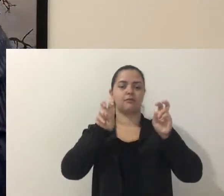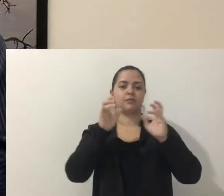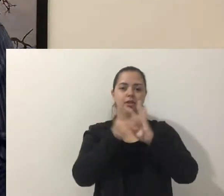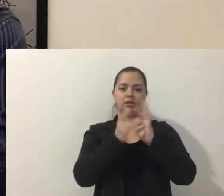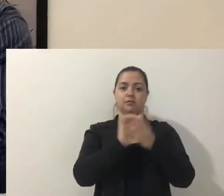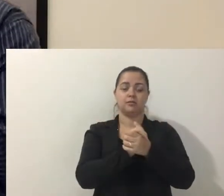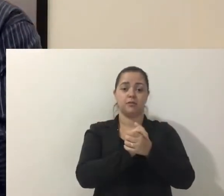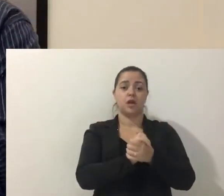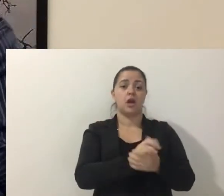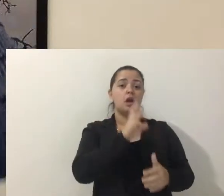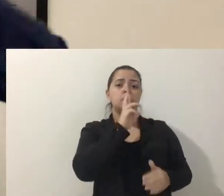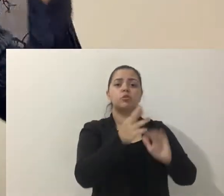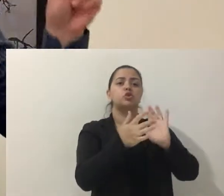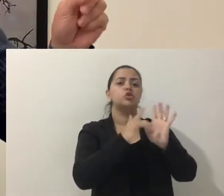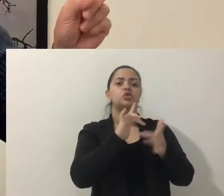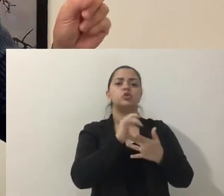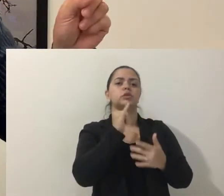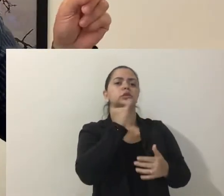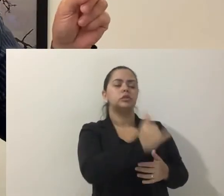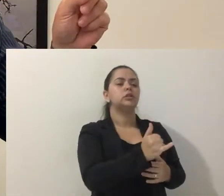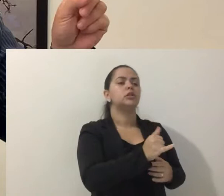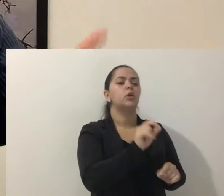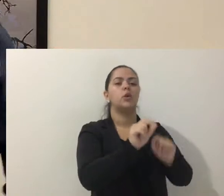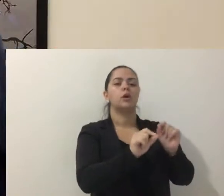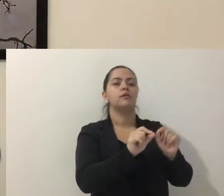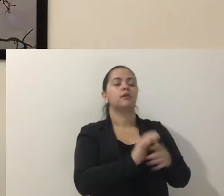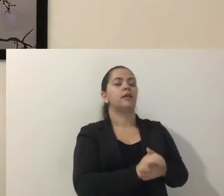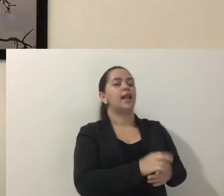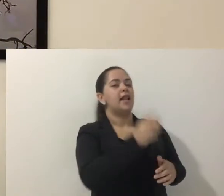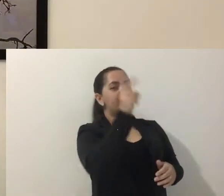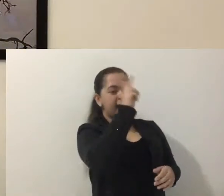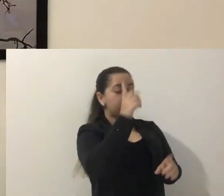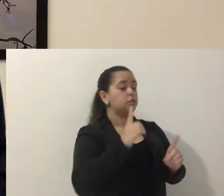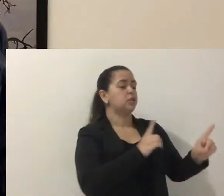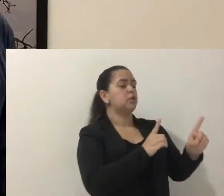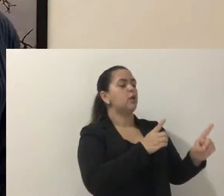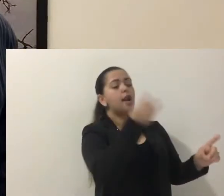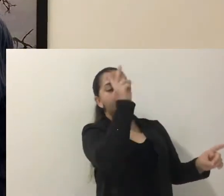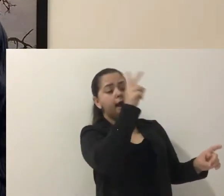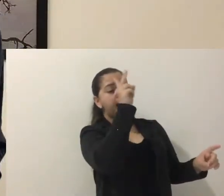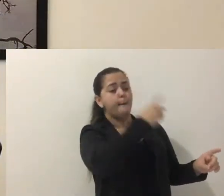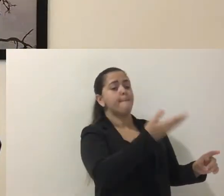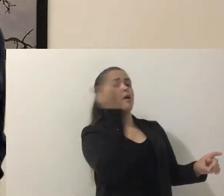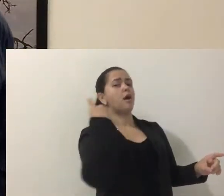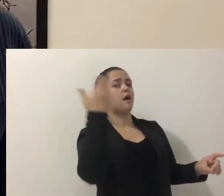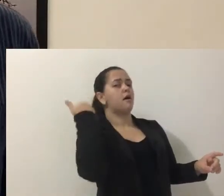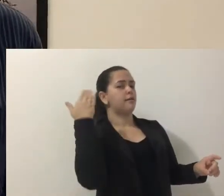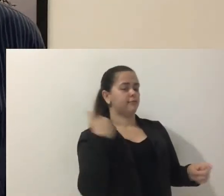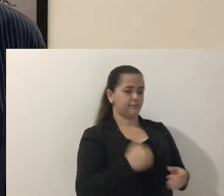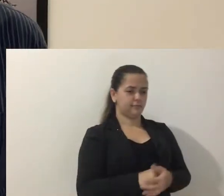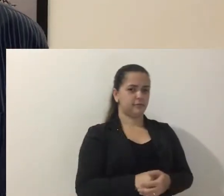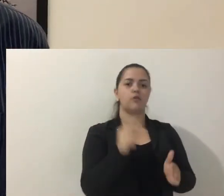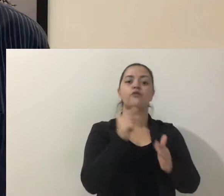ele leva os discípulos lá para o começo. Versículo 4. Olha a resposta de Jesus aqui no versículo 4. Vocês não leram